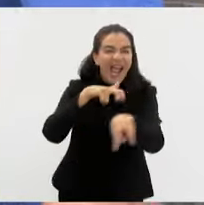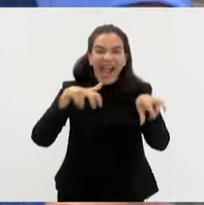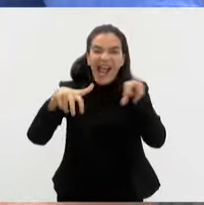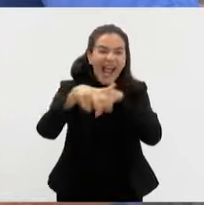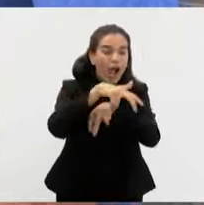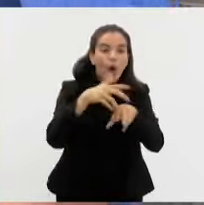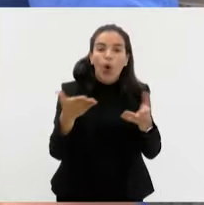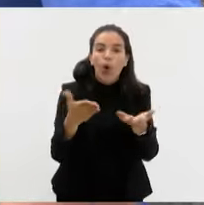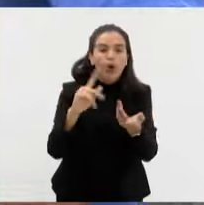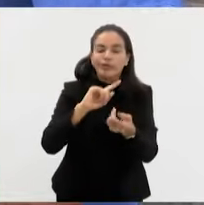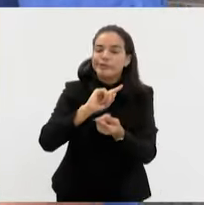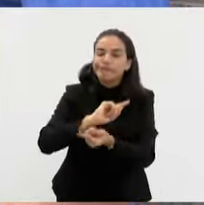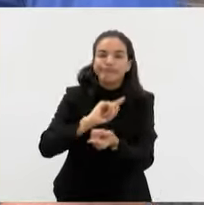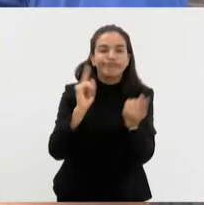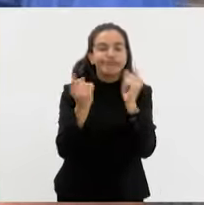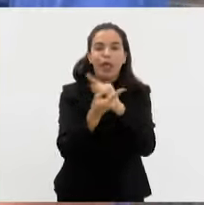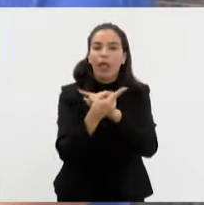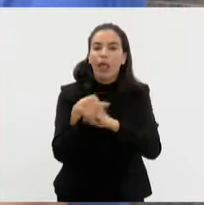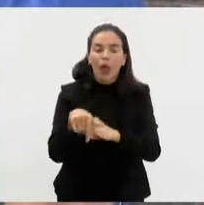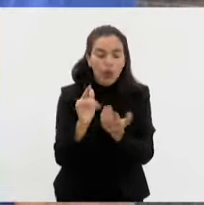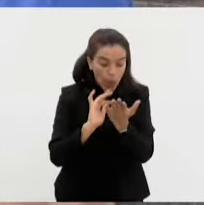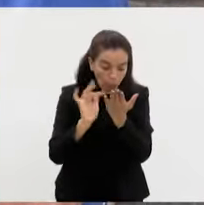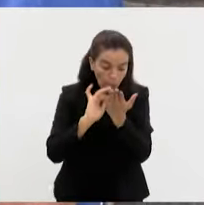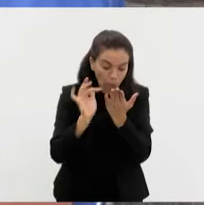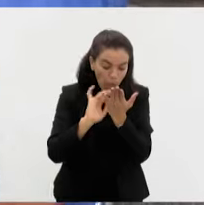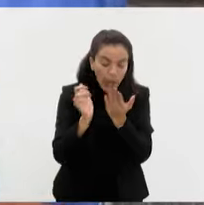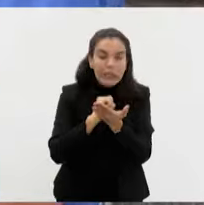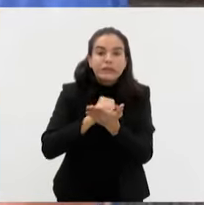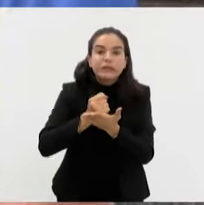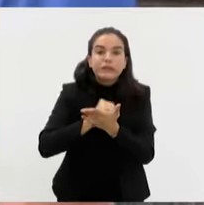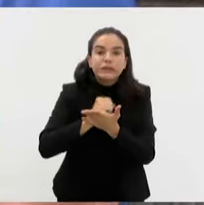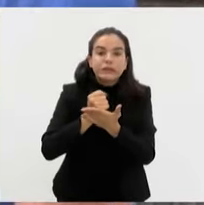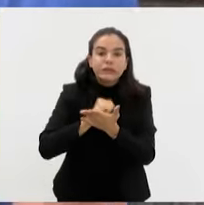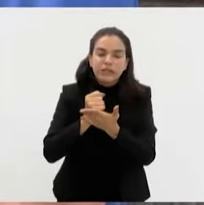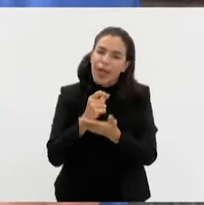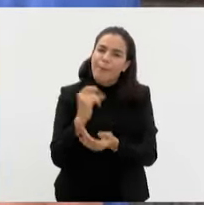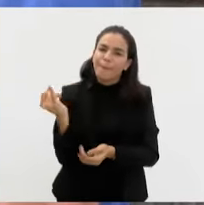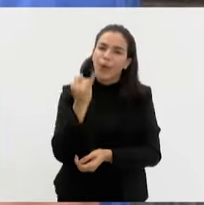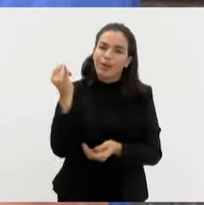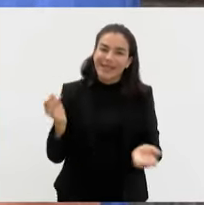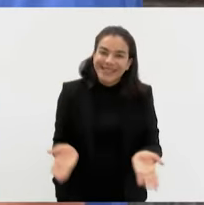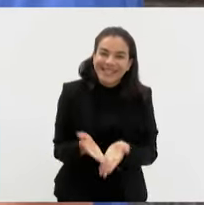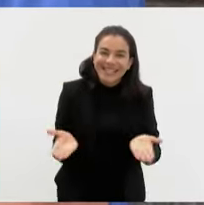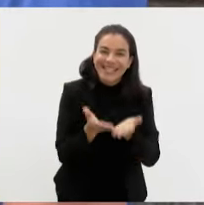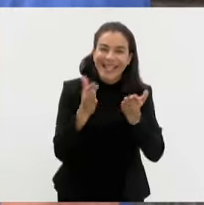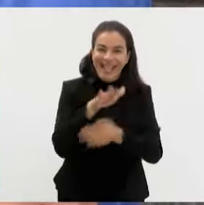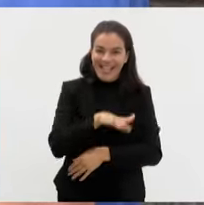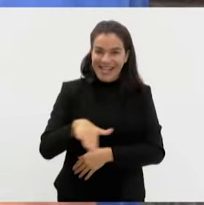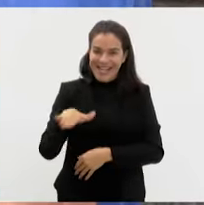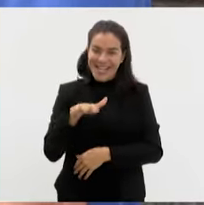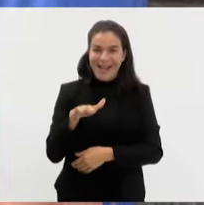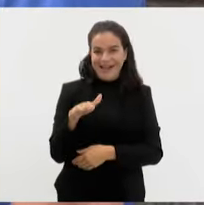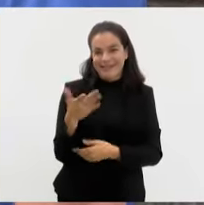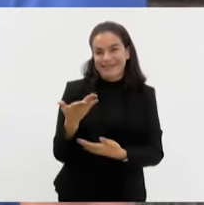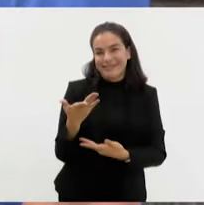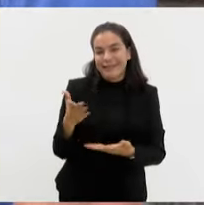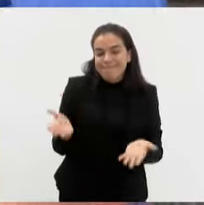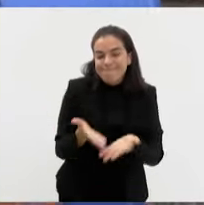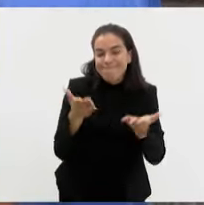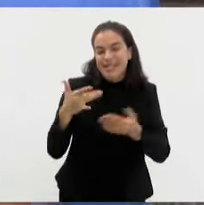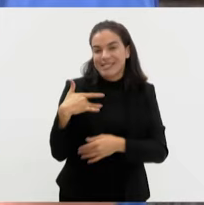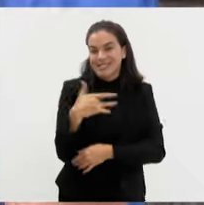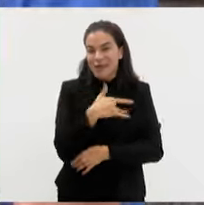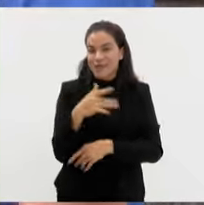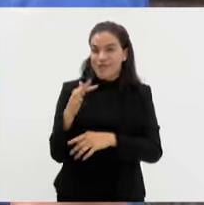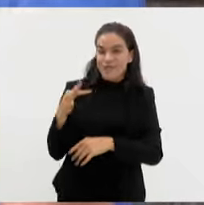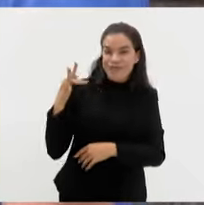dentro de apartamento trancado, jogando videogame, olhando o celular. É importante estimular para que as crianças possam fazer uma atividade, gerar saúde e